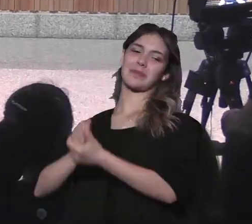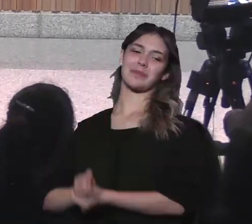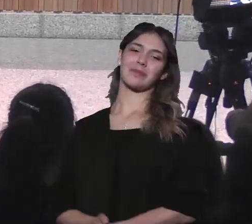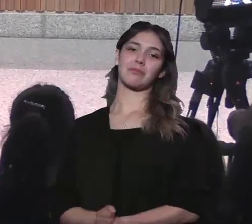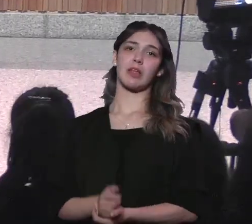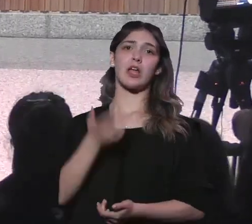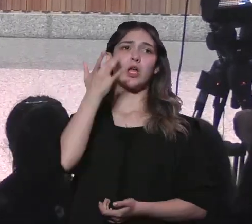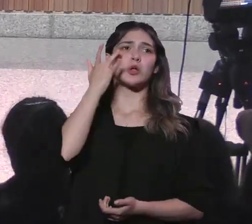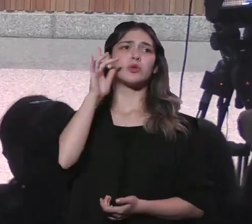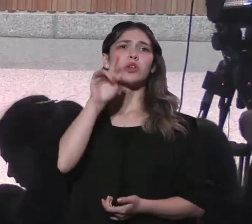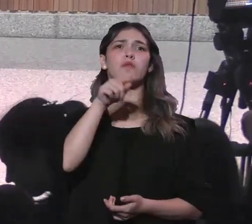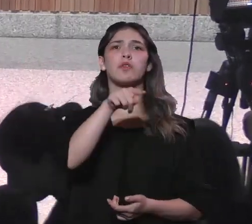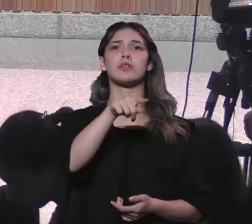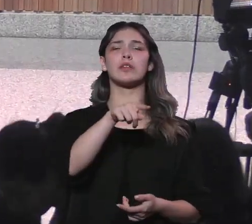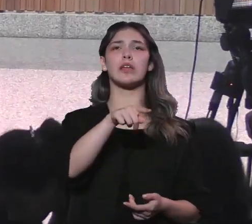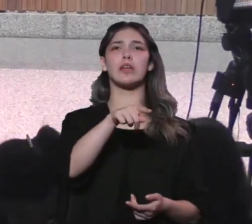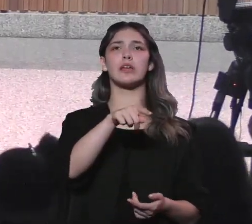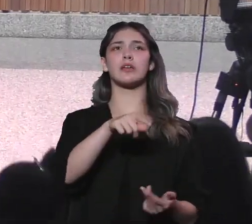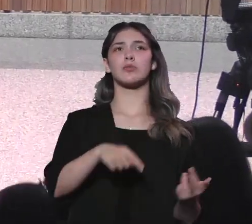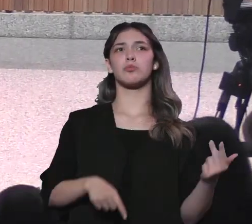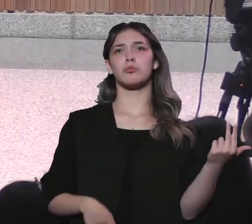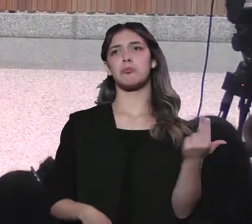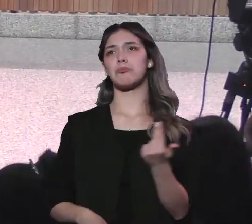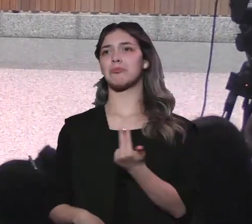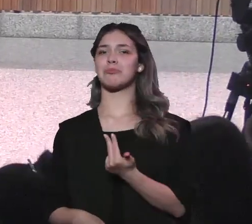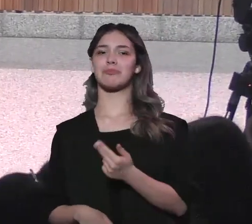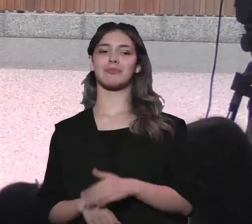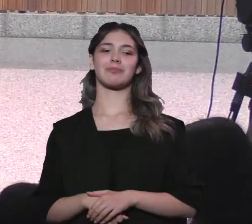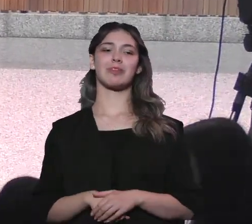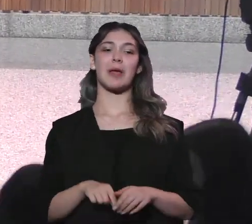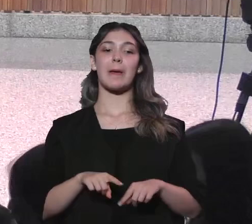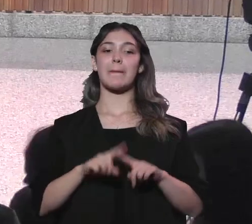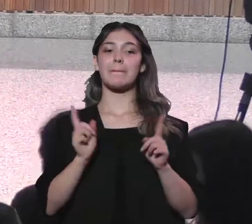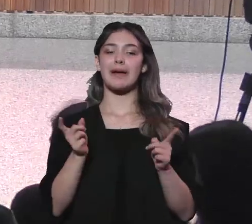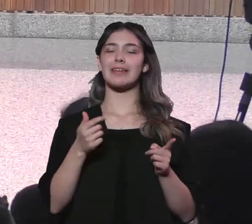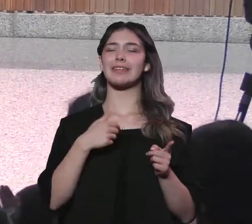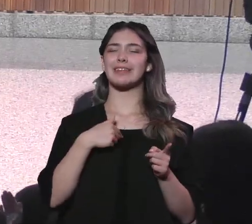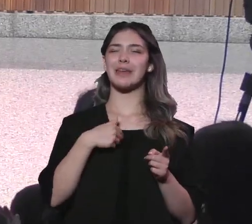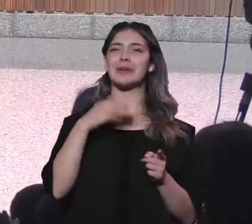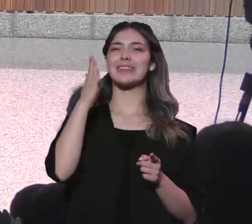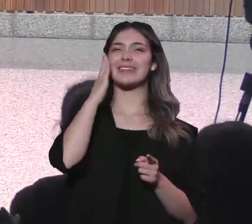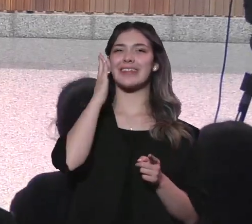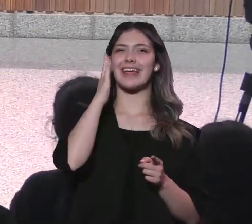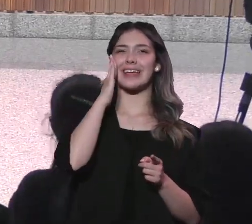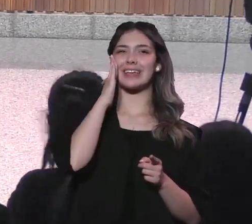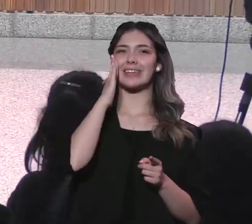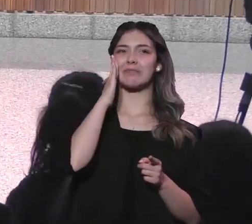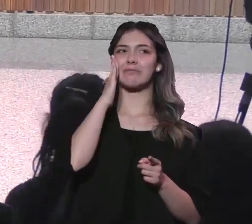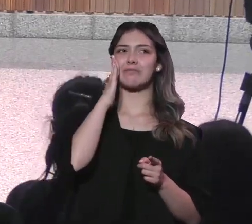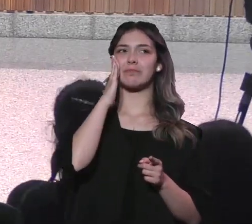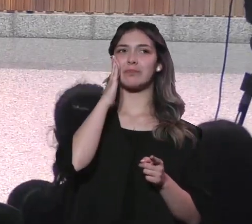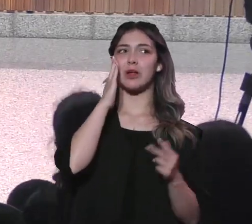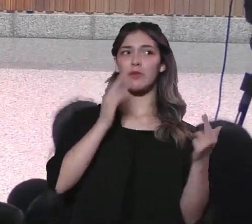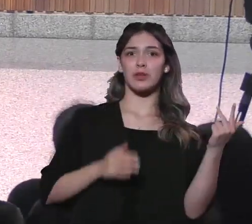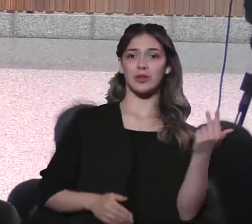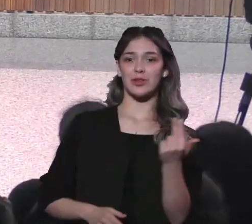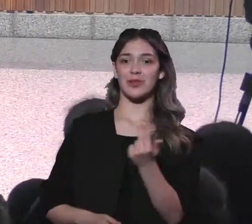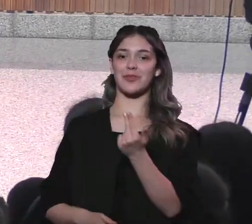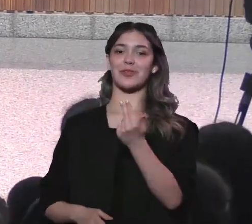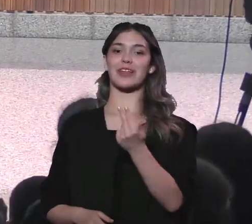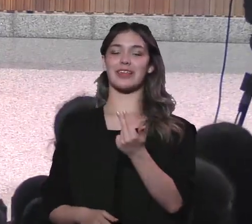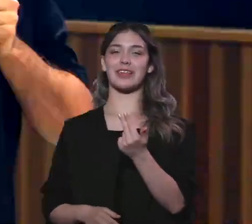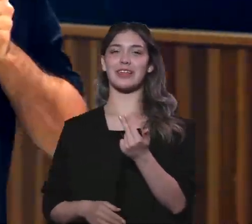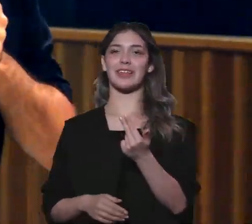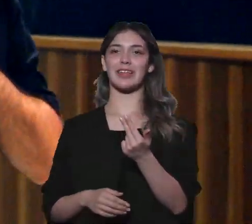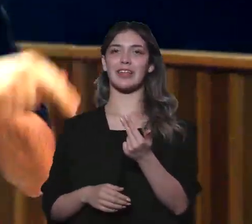chegou, mas eu tenho certeza que para você ter topado vir numa igreja é porque as coisas não andam bem.